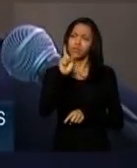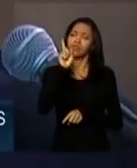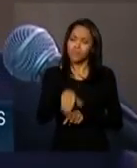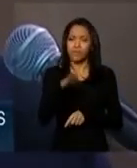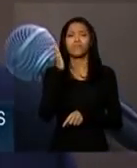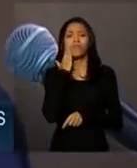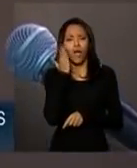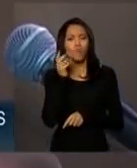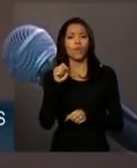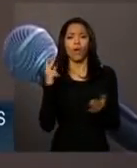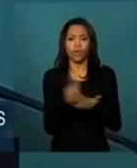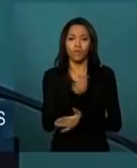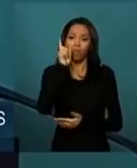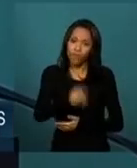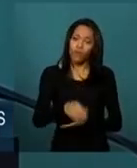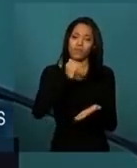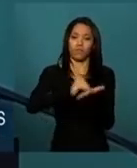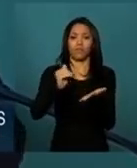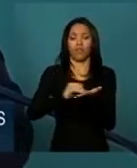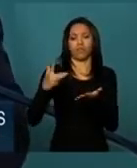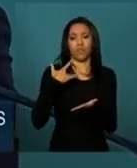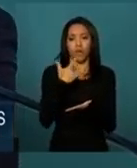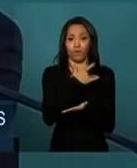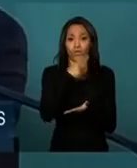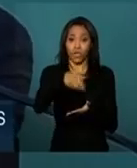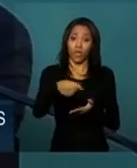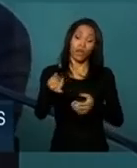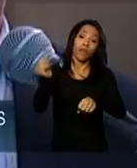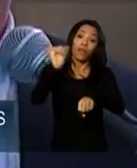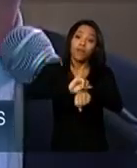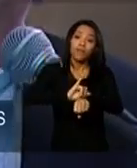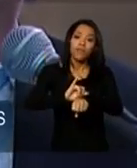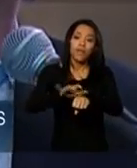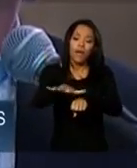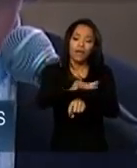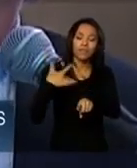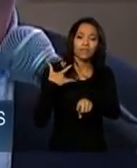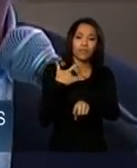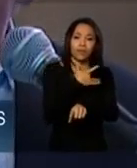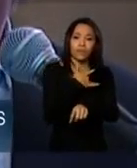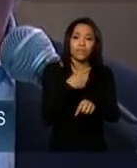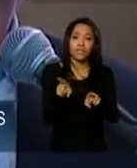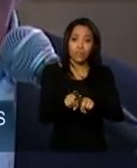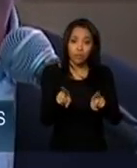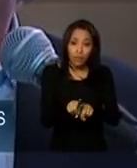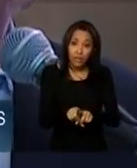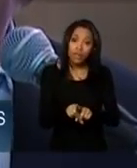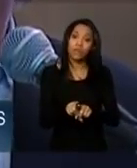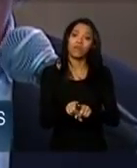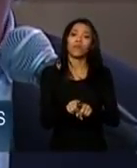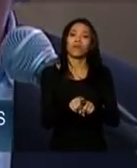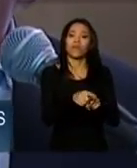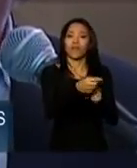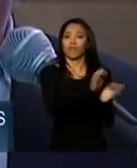sabe, além de ser capital do Piauí em termos de saúde, também